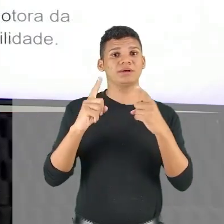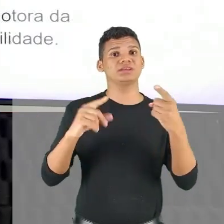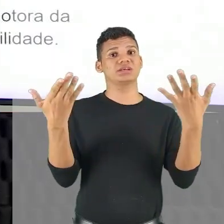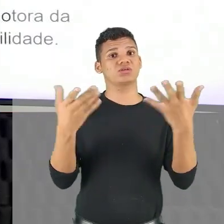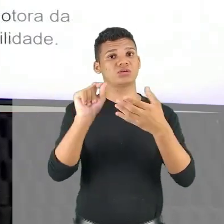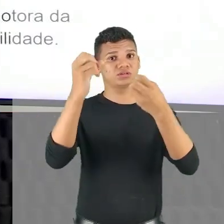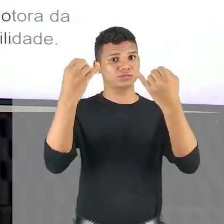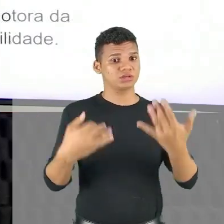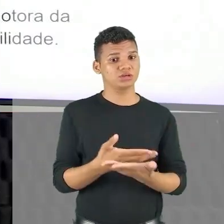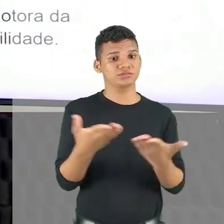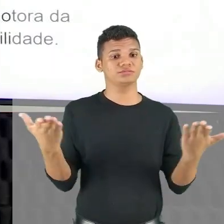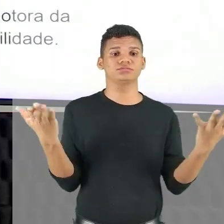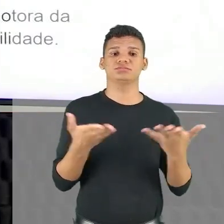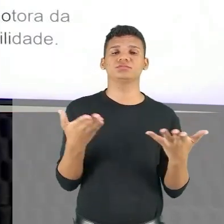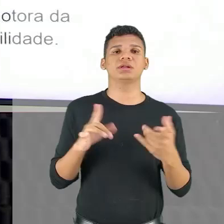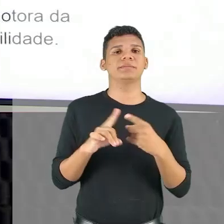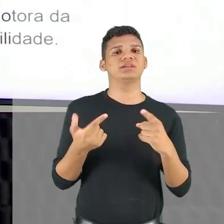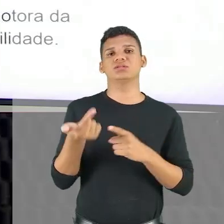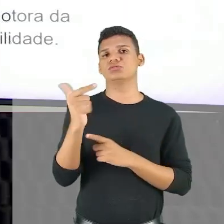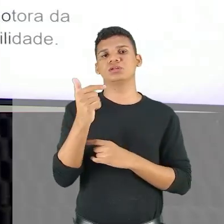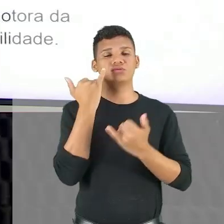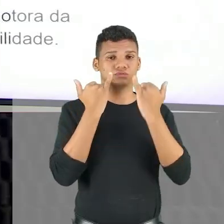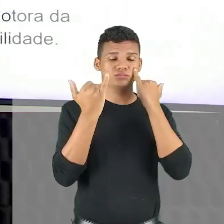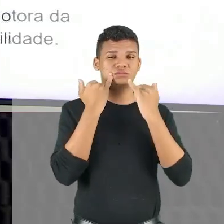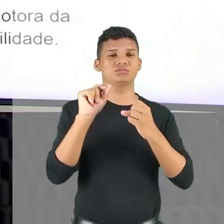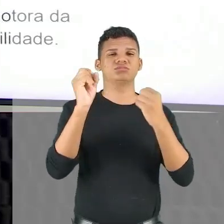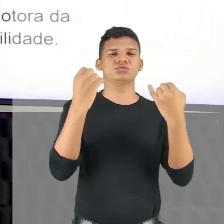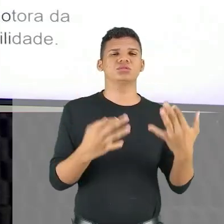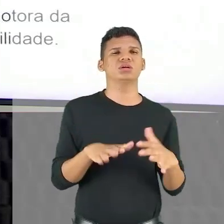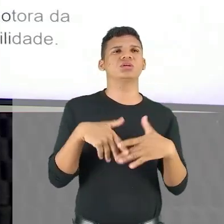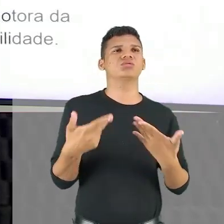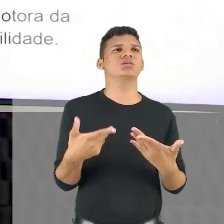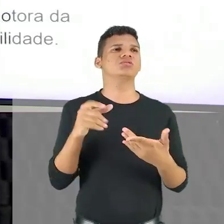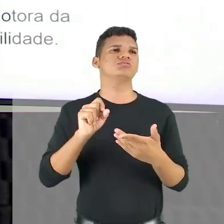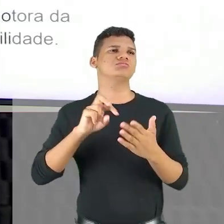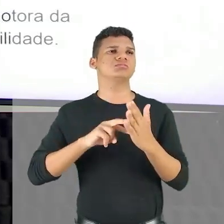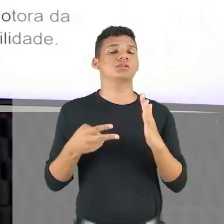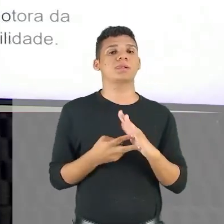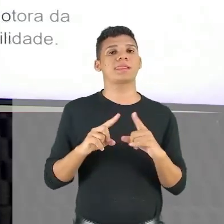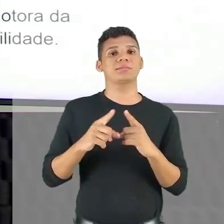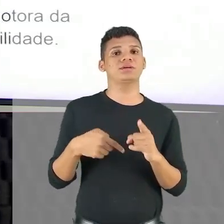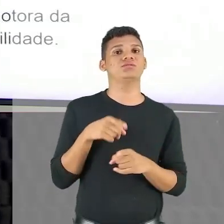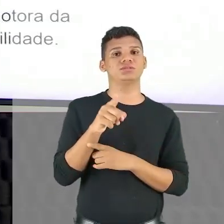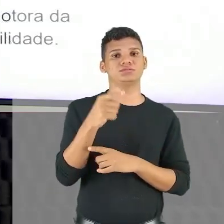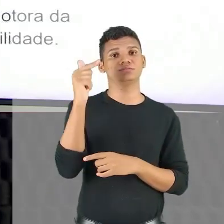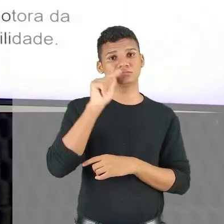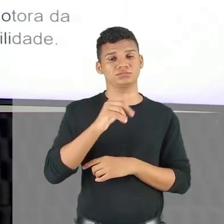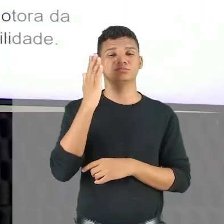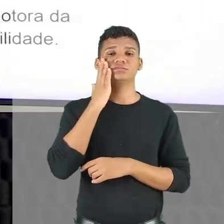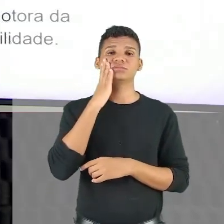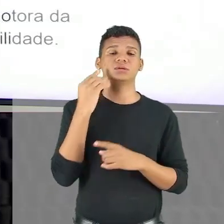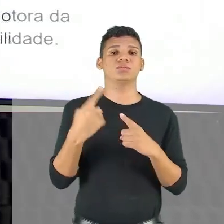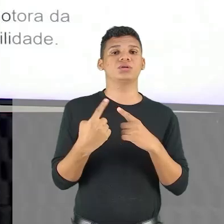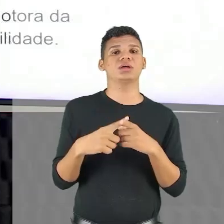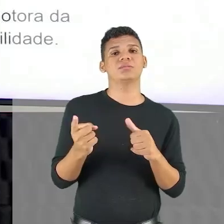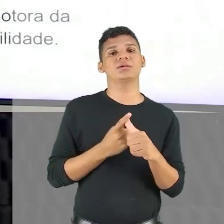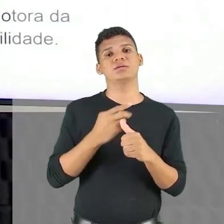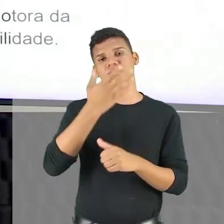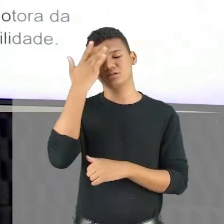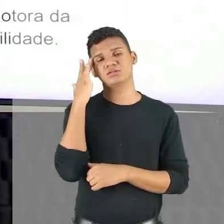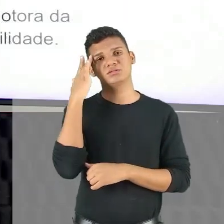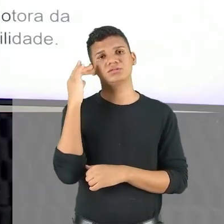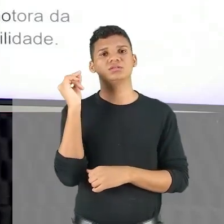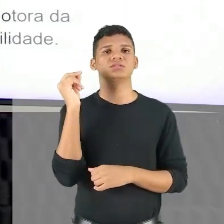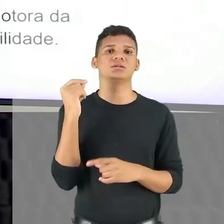agora para vocês, tá? Aqui não tem essa informação de quais são essas marcas. Você que deveria saber que a primeira pessoa do plural é